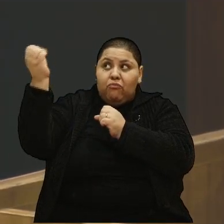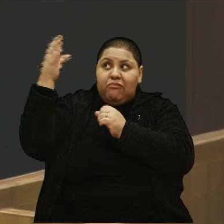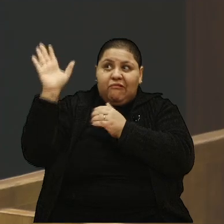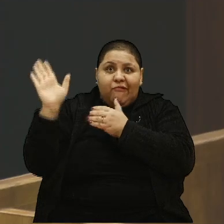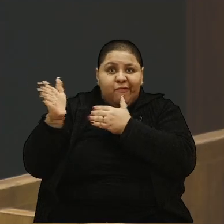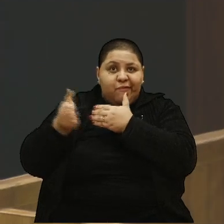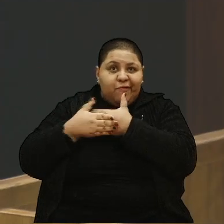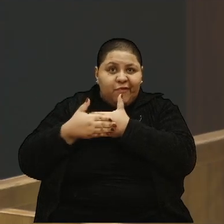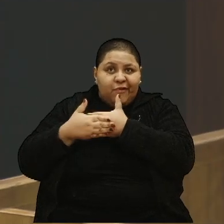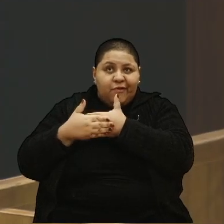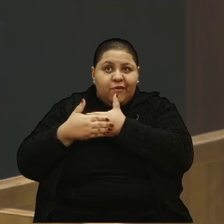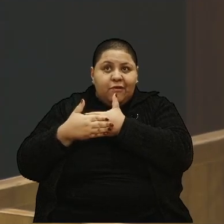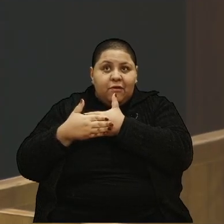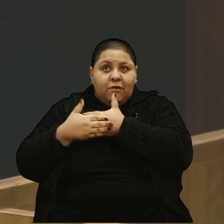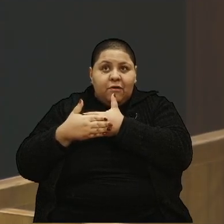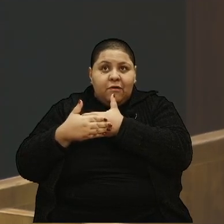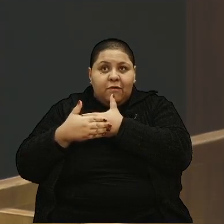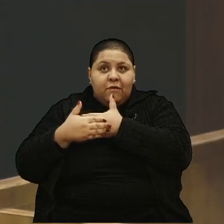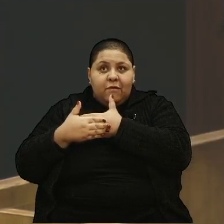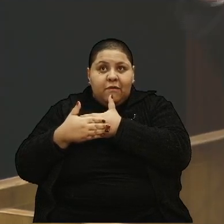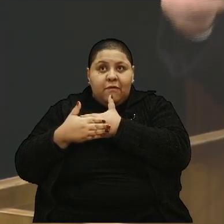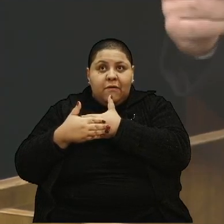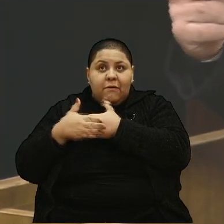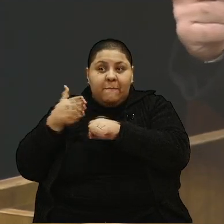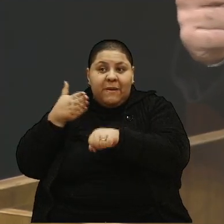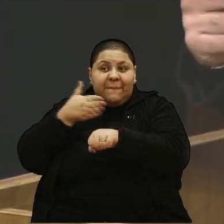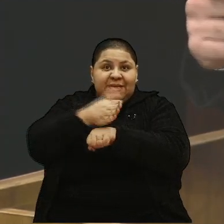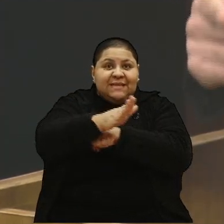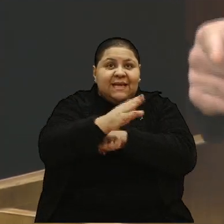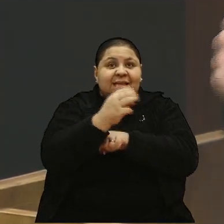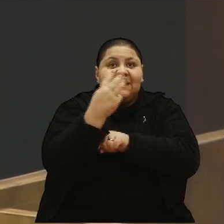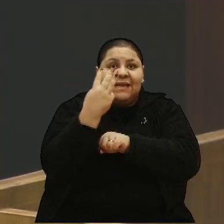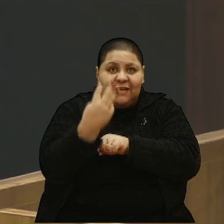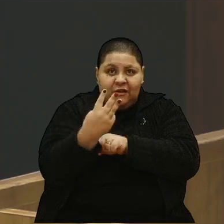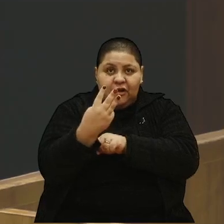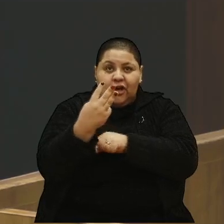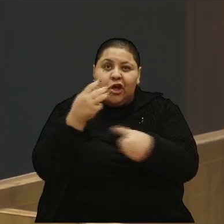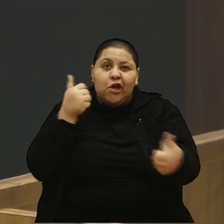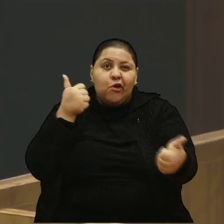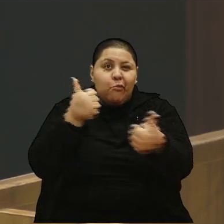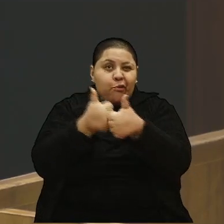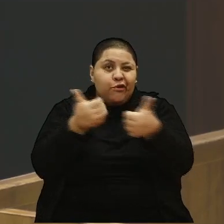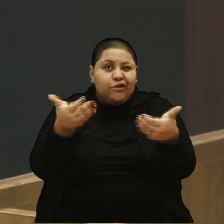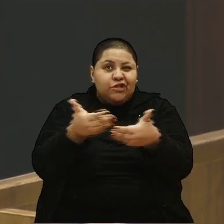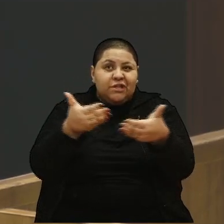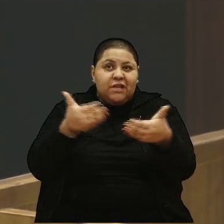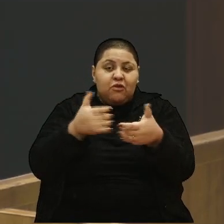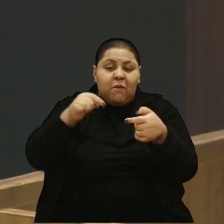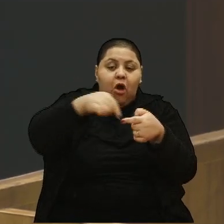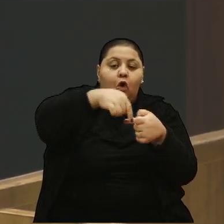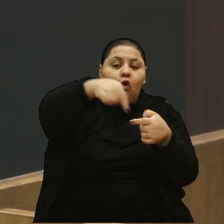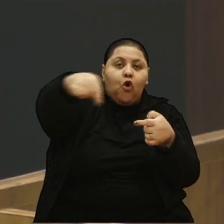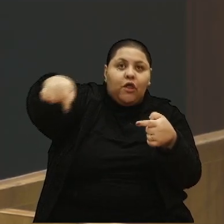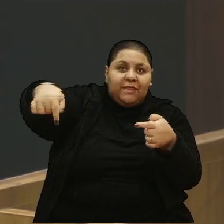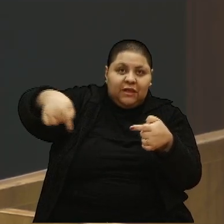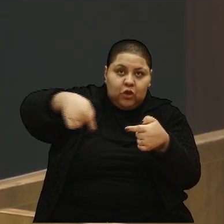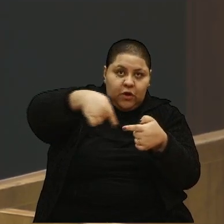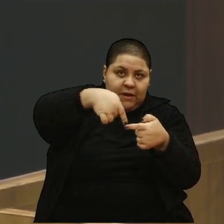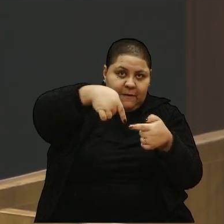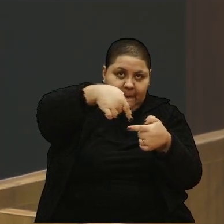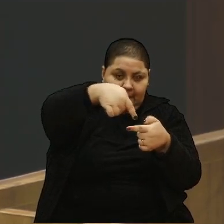para atravessar 3. Sendo que próximo dali já existe uma rotatória. Ou